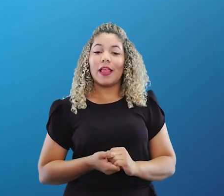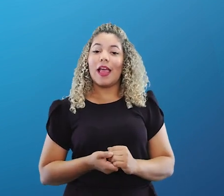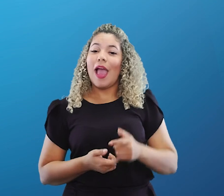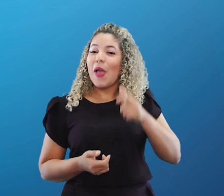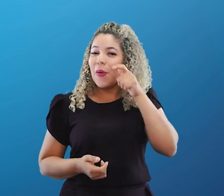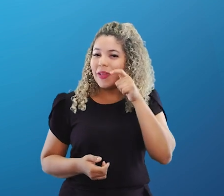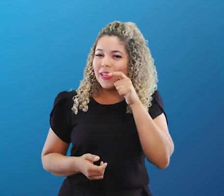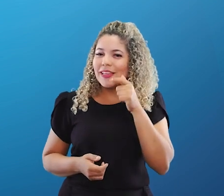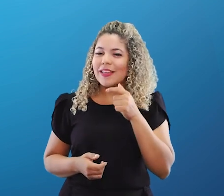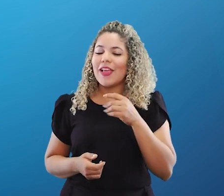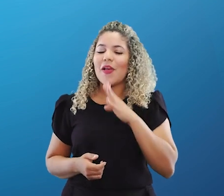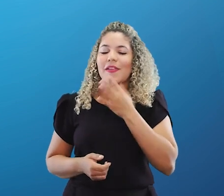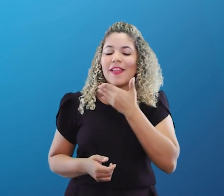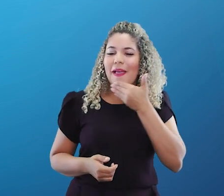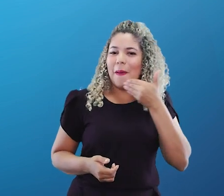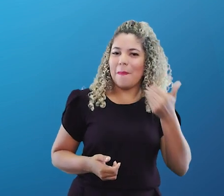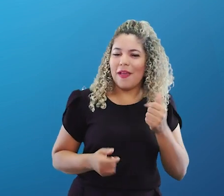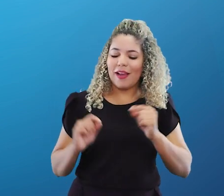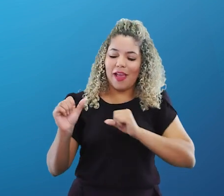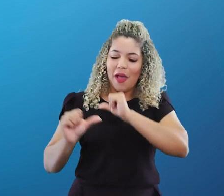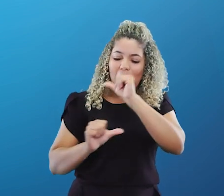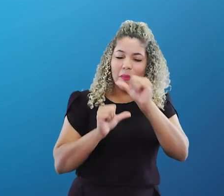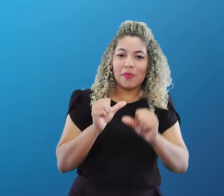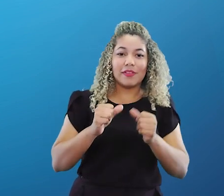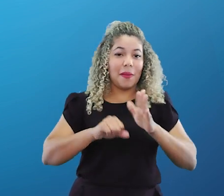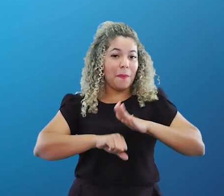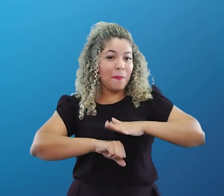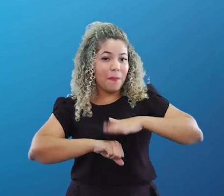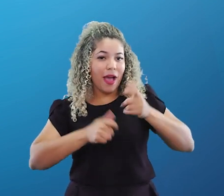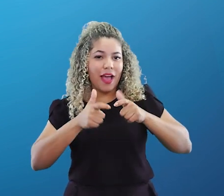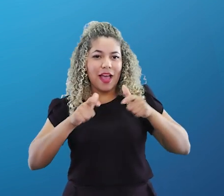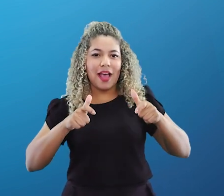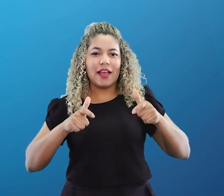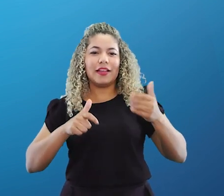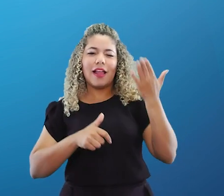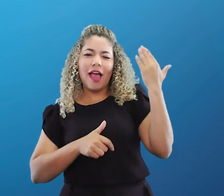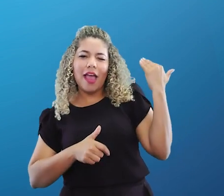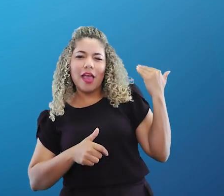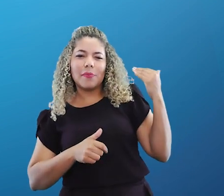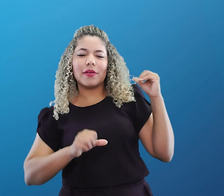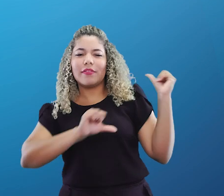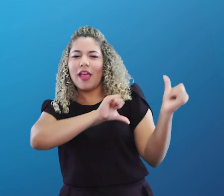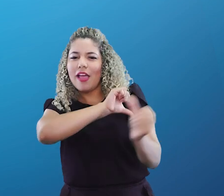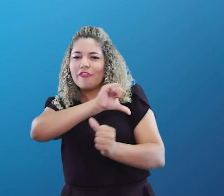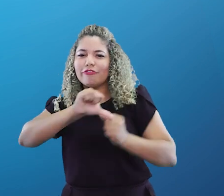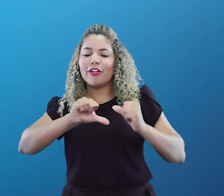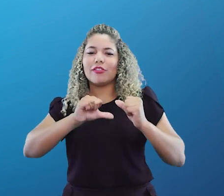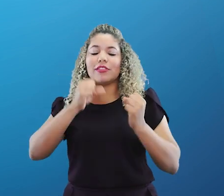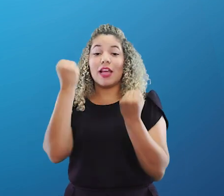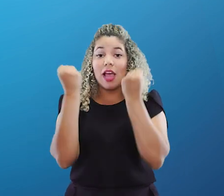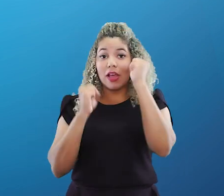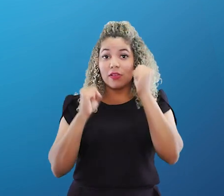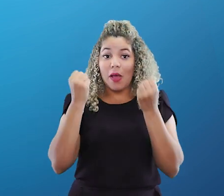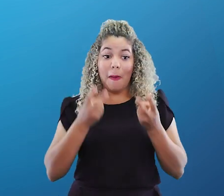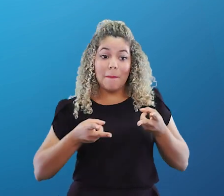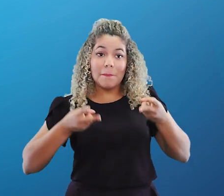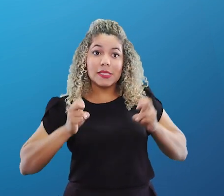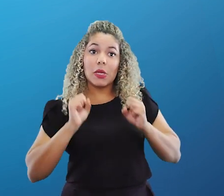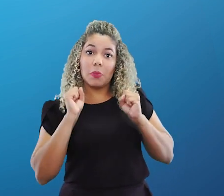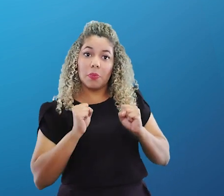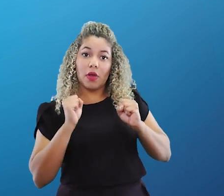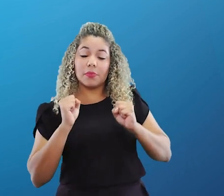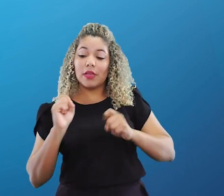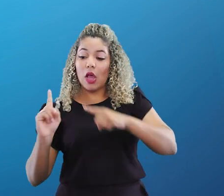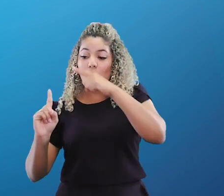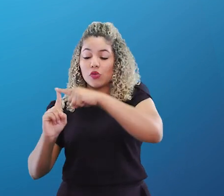E o interesse em conhecer melhor essas transformações de energia aumentou bastante na época da Revolução Industrial, onde percebeu-se que dava para